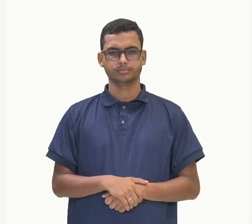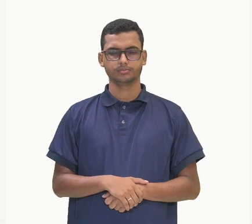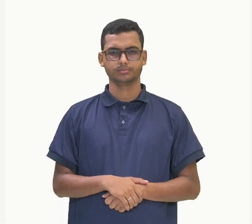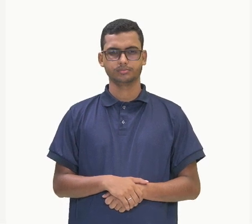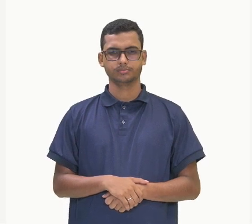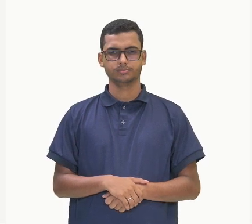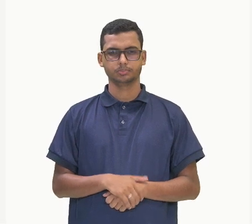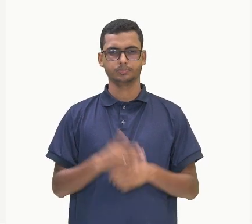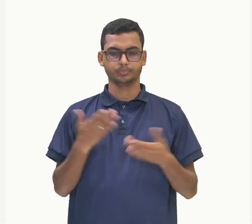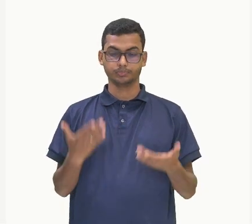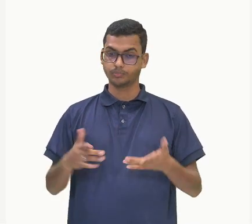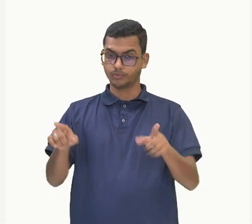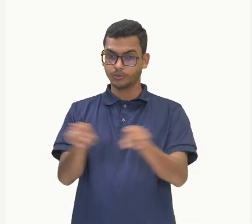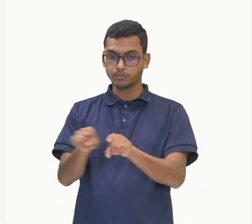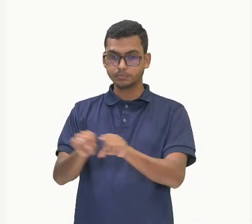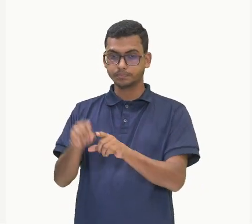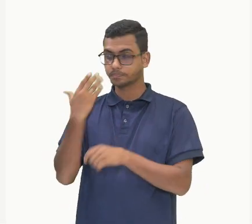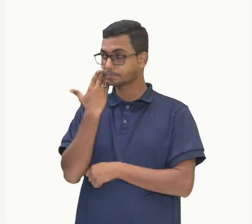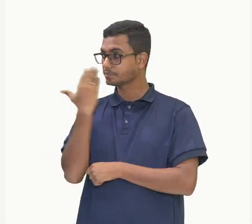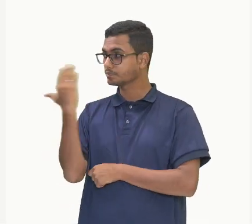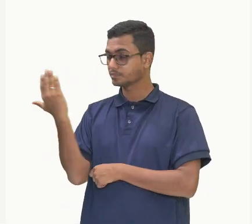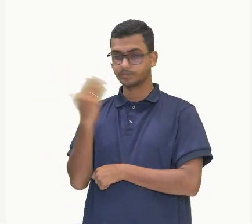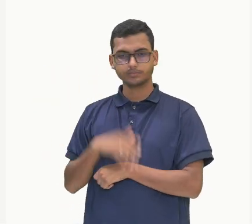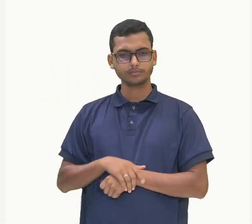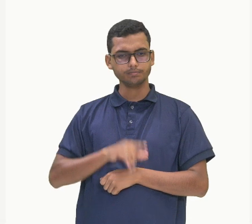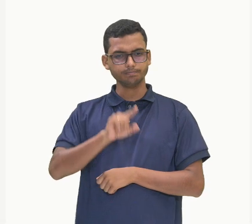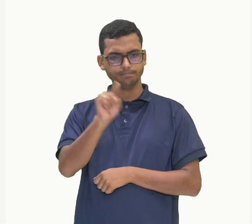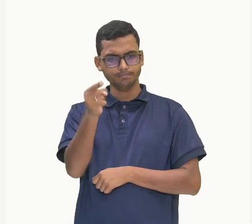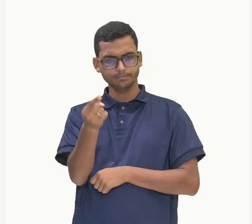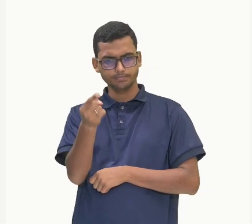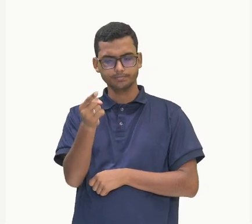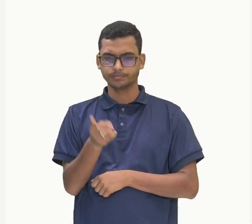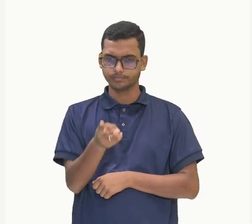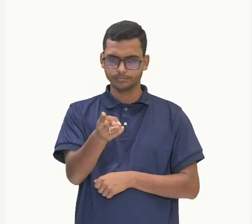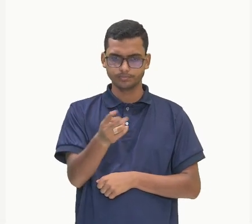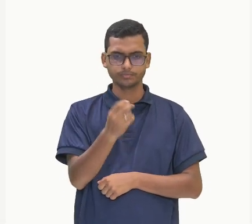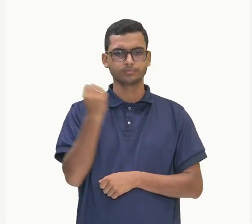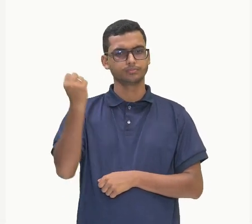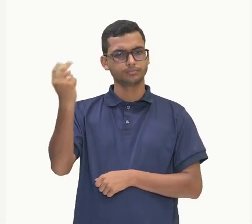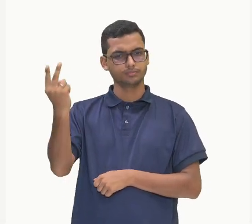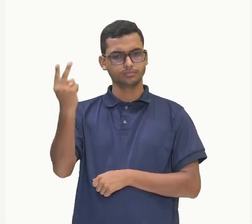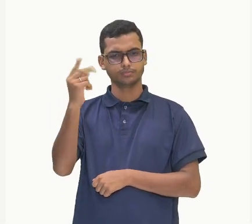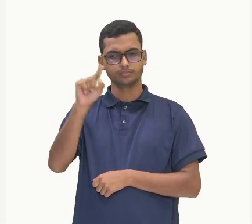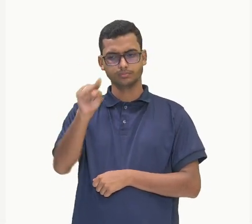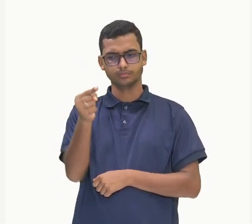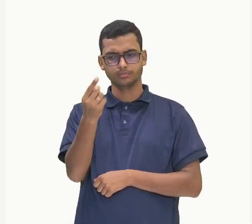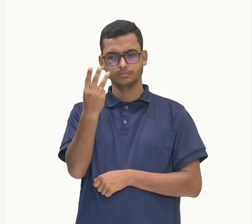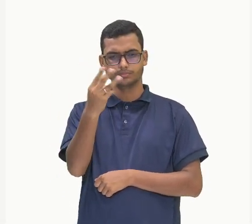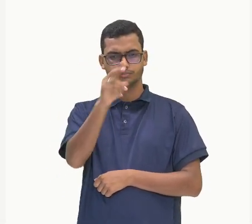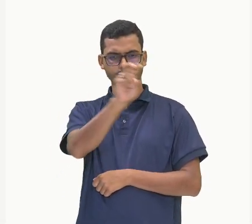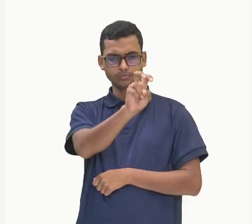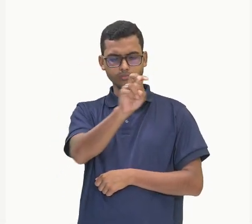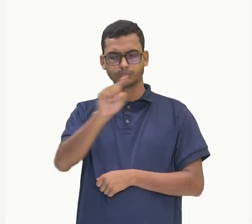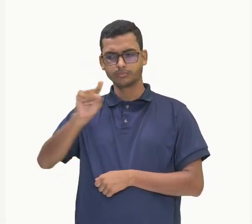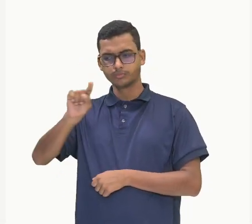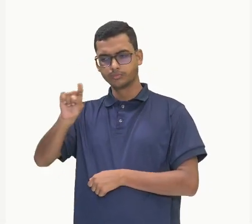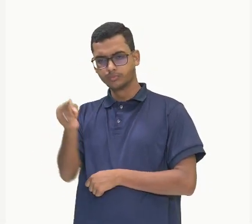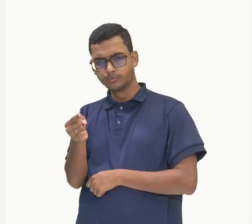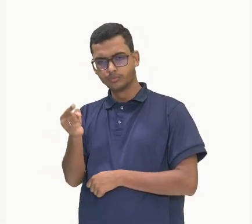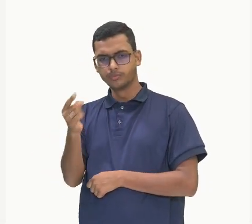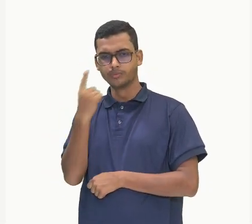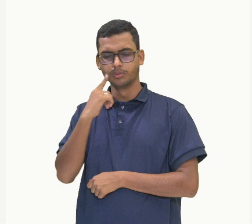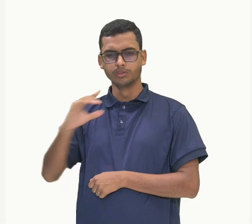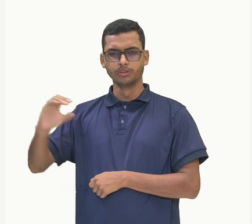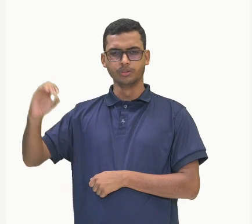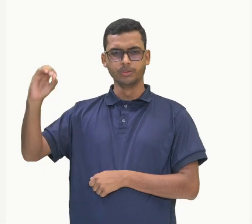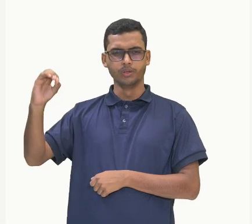regra. Primeira coisa que eu vou escrever é a vírgula. Vírgula embaixo de vírgula. Então, vou escrever agora, ó,